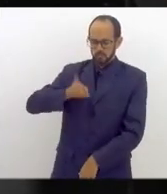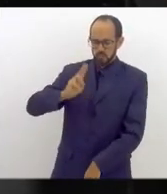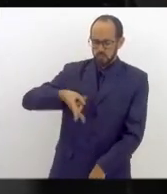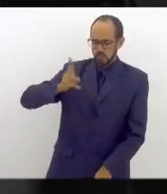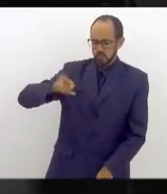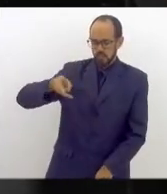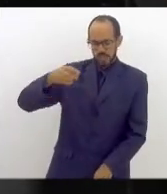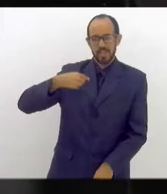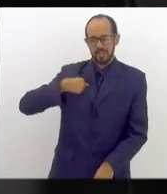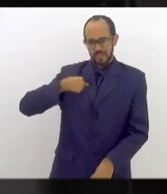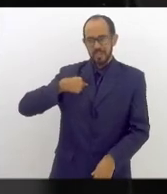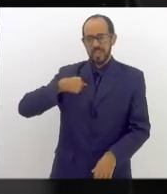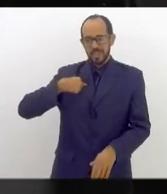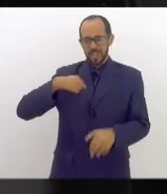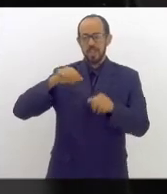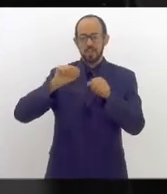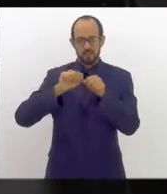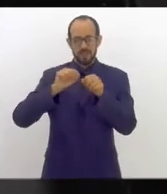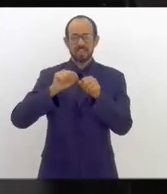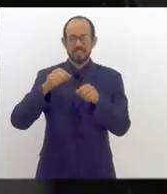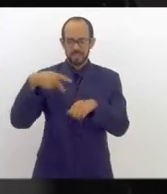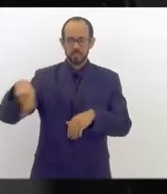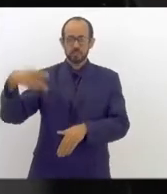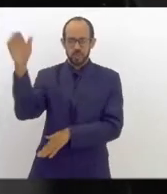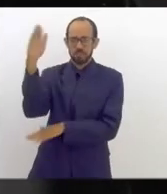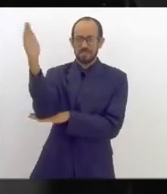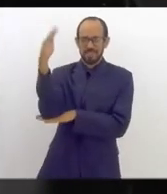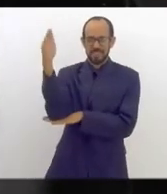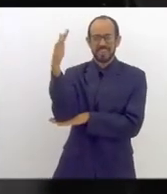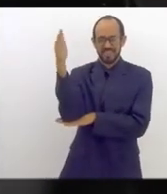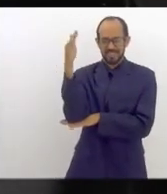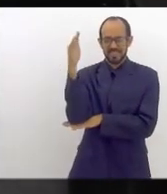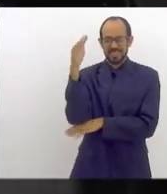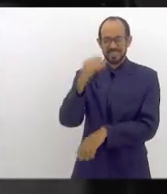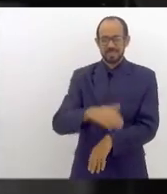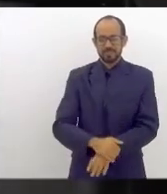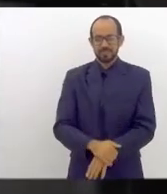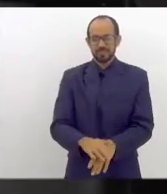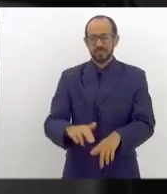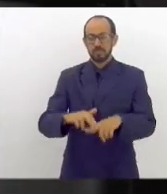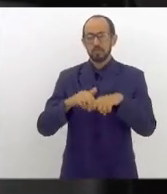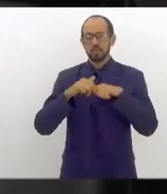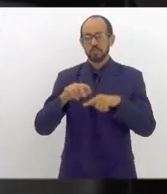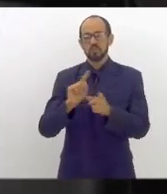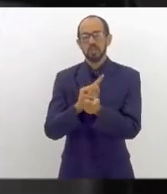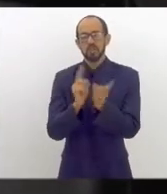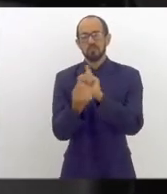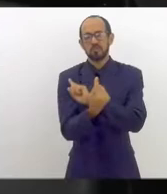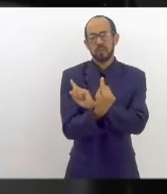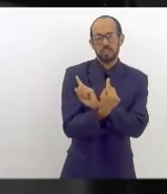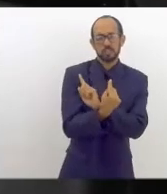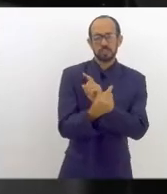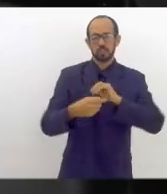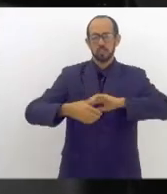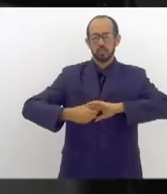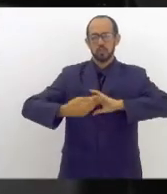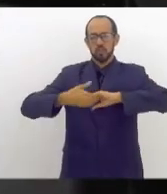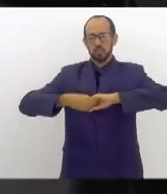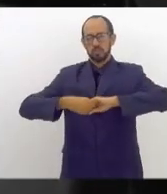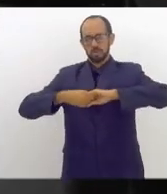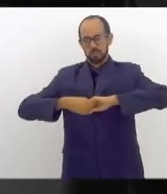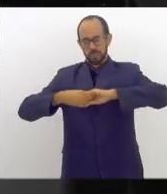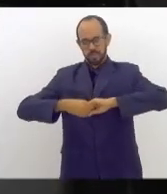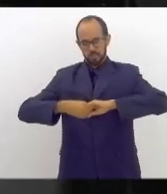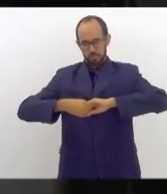o que conduziria sua Bandeira então era isso que por isso eu investir a ordem de saudação e eu